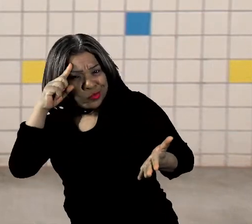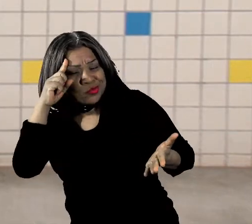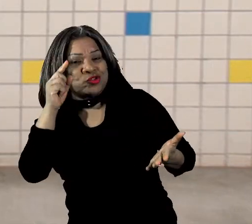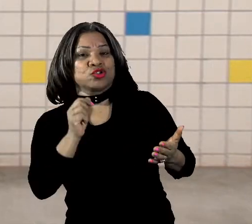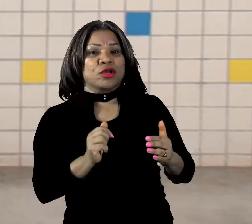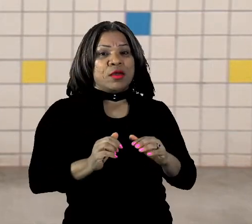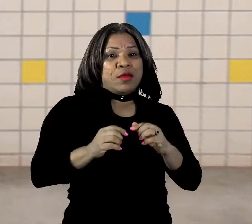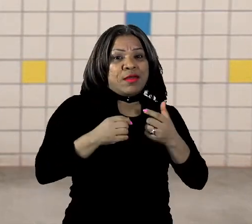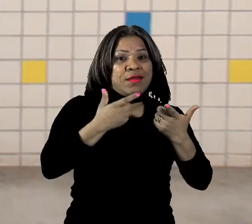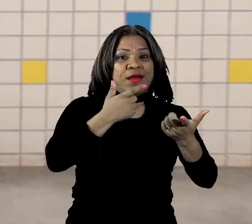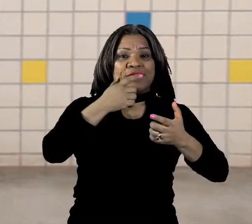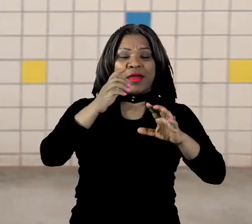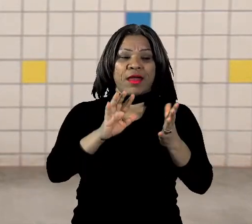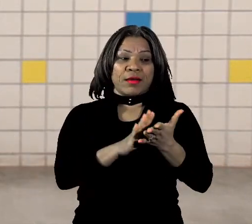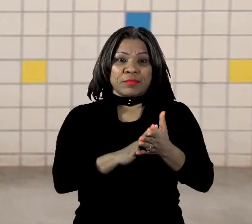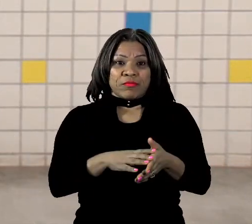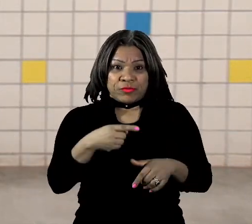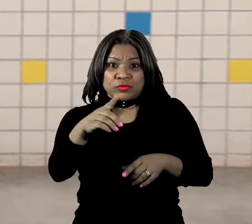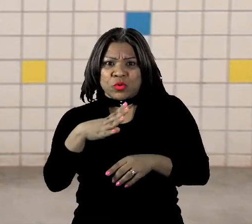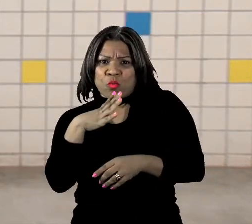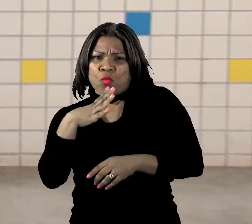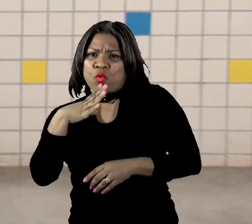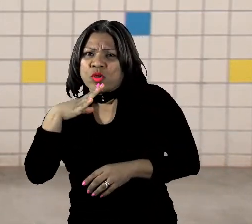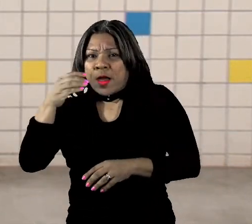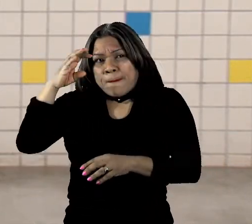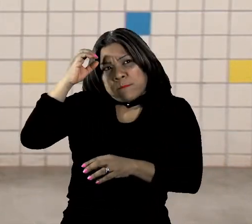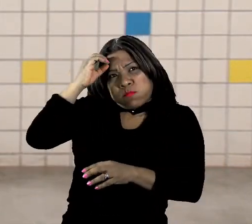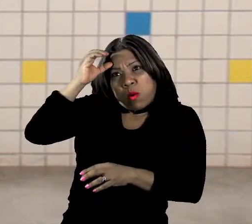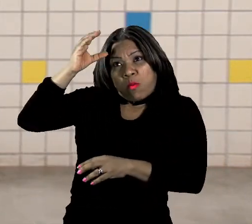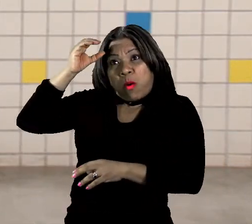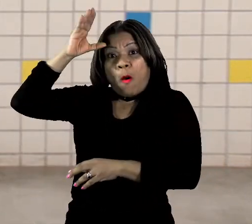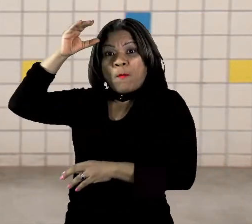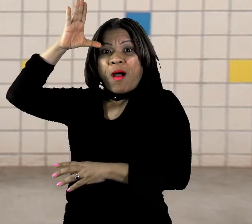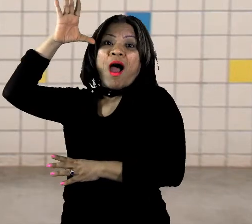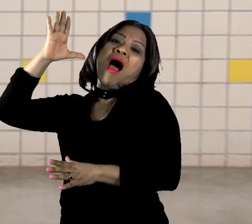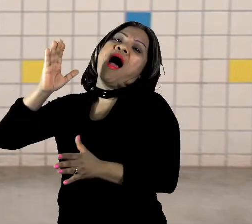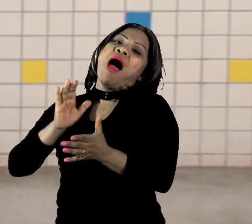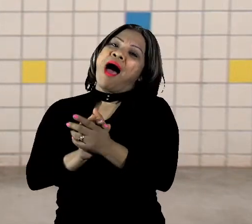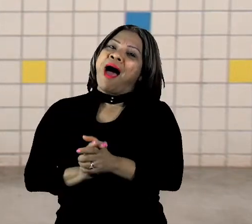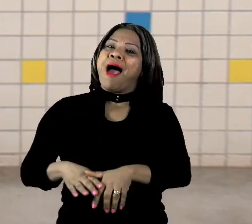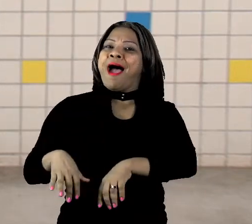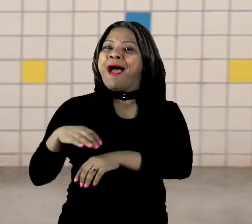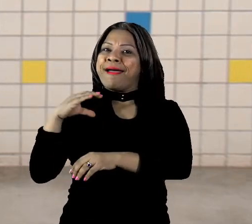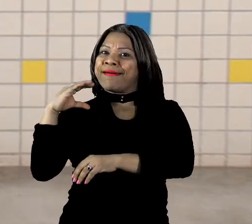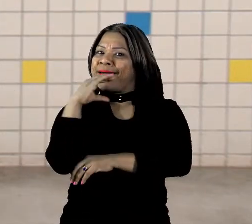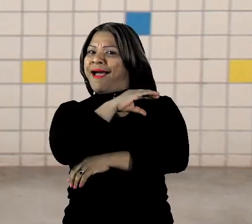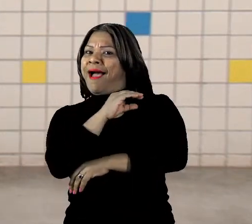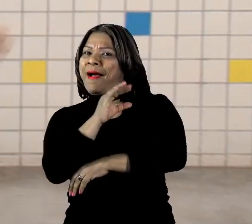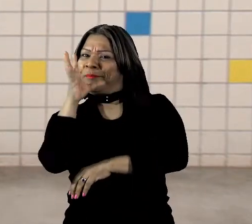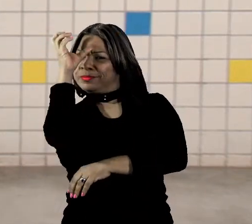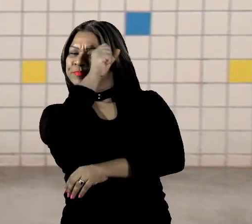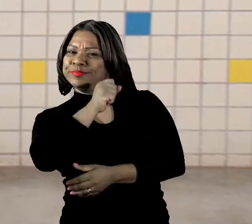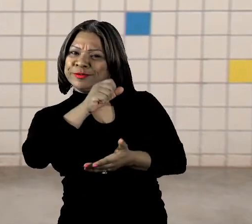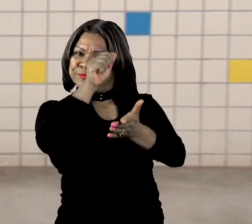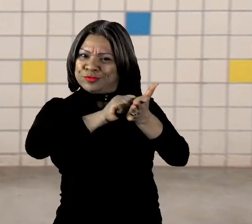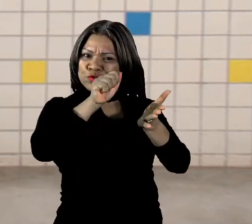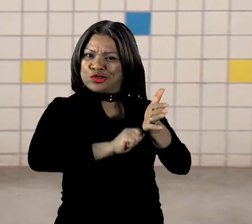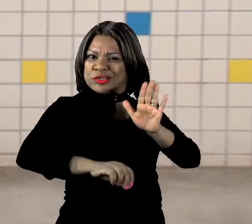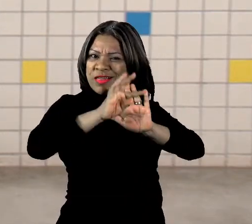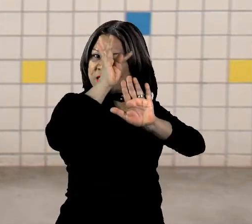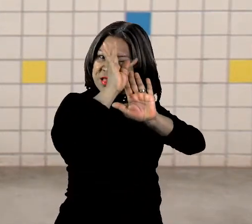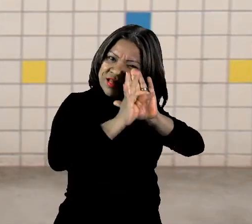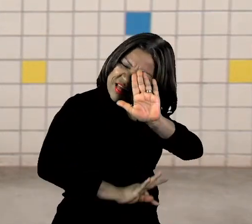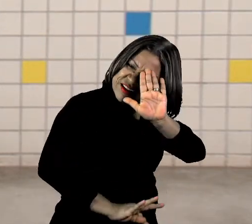o seu vocabulário, você vai ficando bem esperto e logo, logo vai estar conseguindo escrever textos gigantes. Então vamos